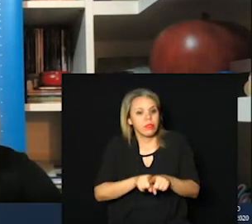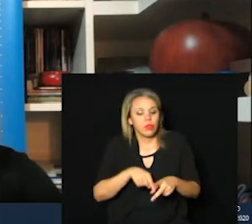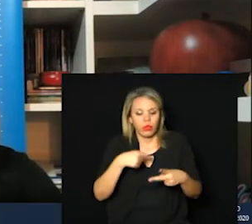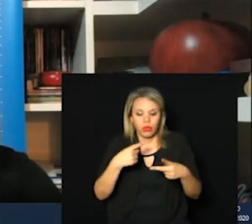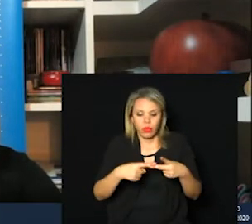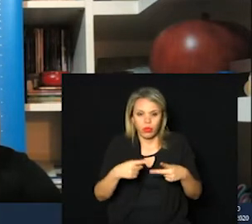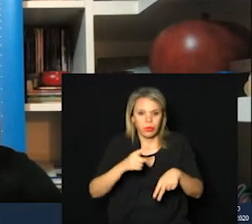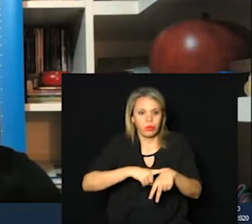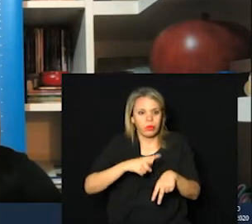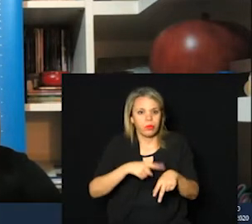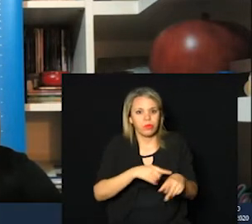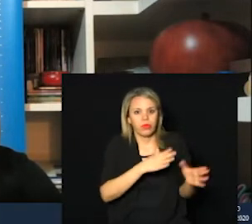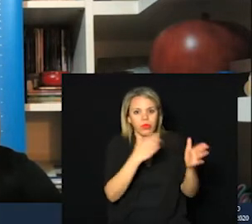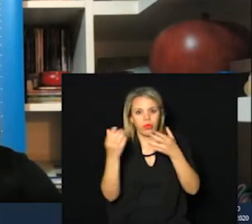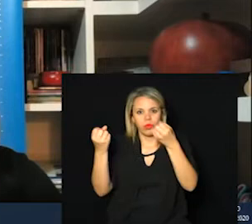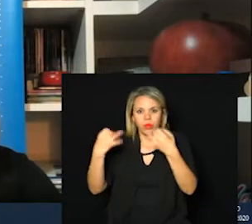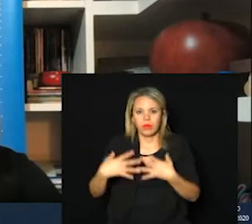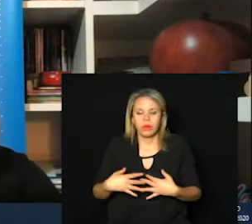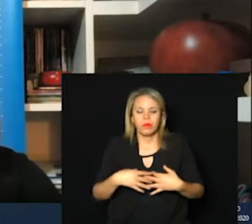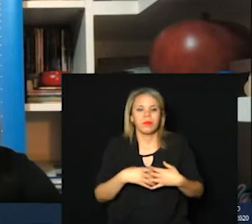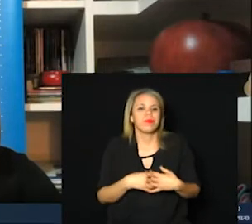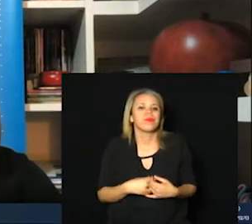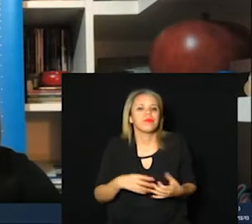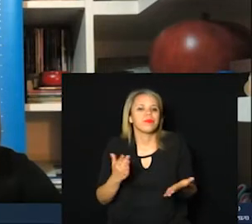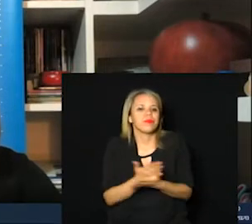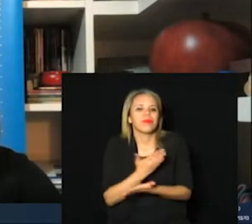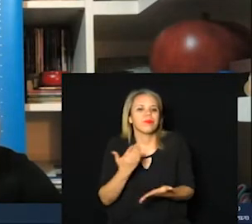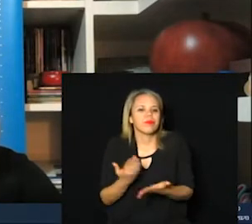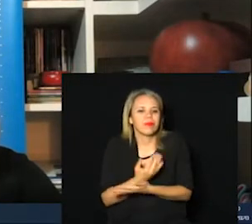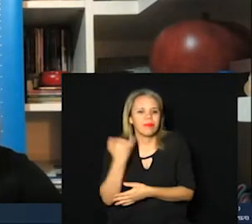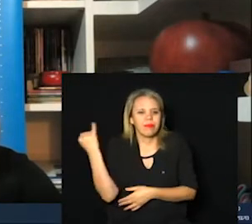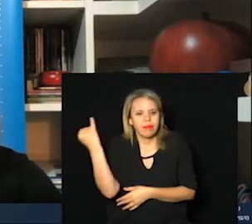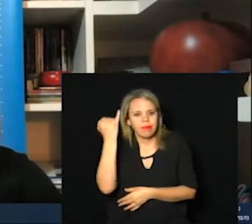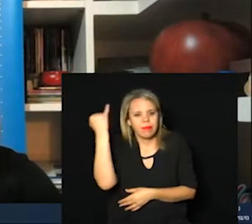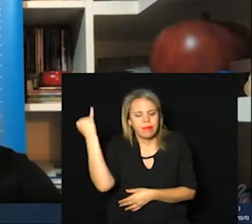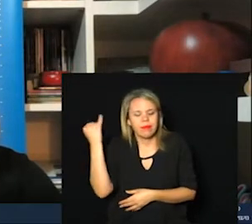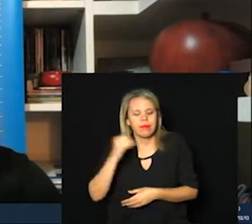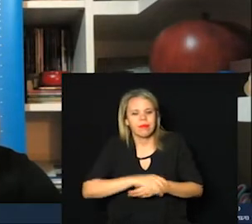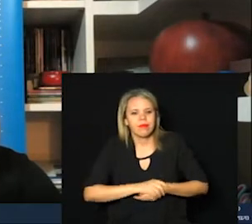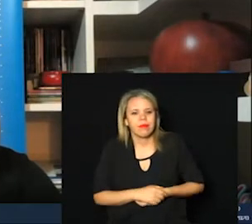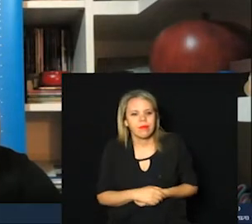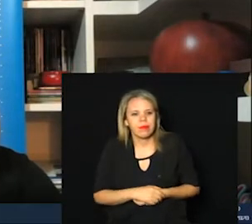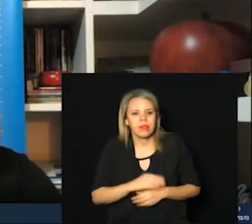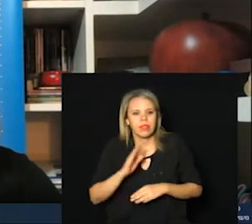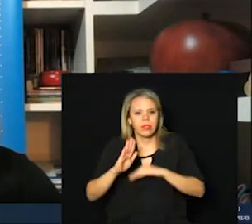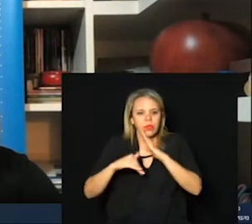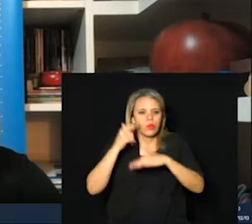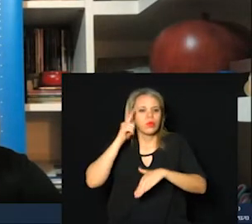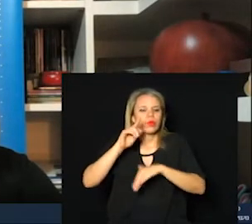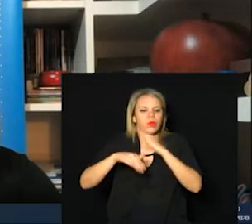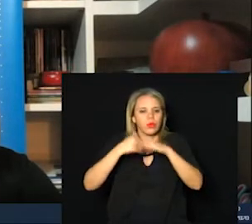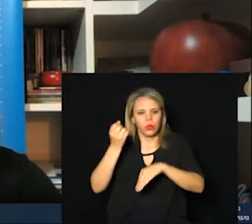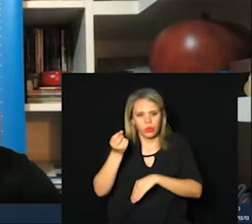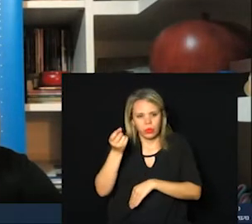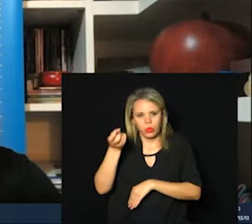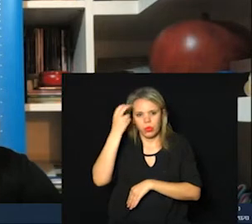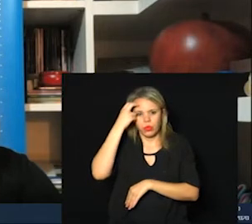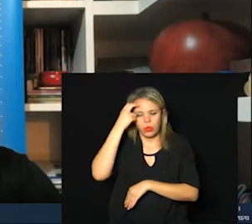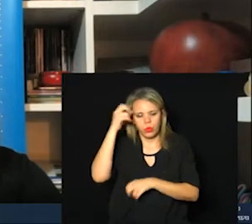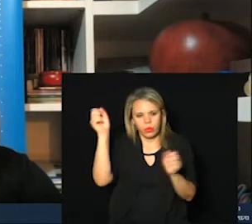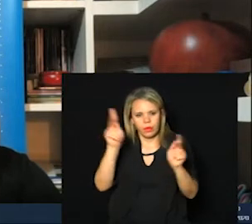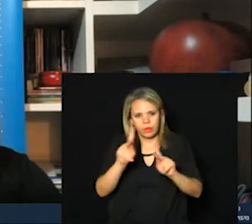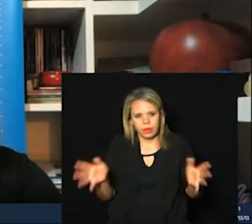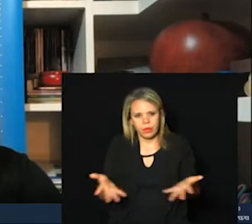alguns comentários sobre esse livro e a importância desse livro para a construção aí da cultura da paz, né?